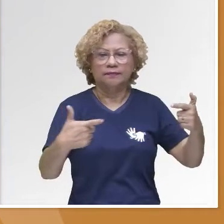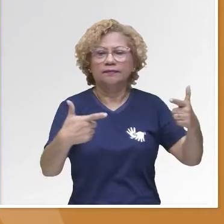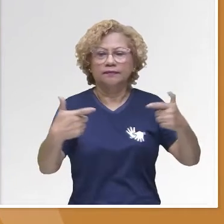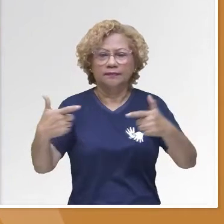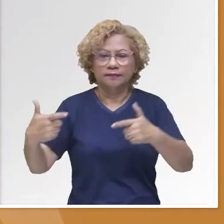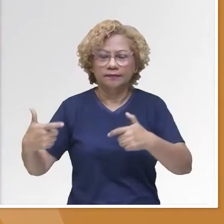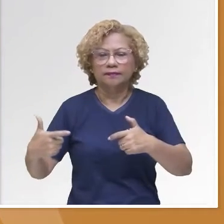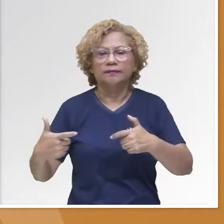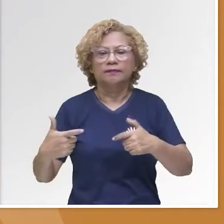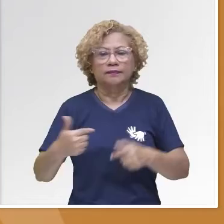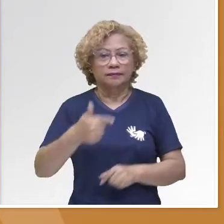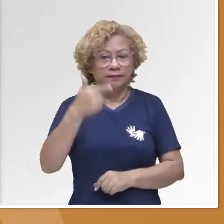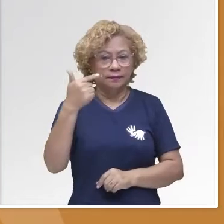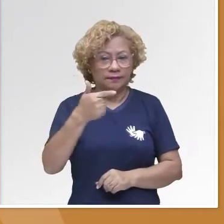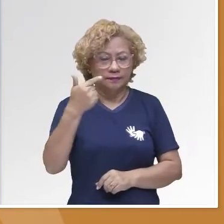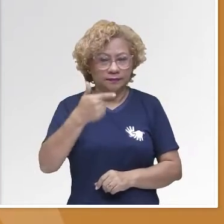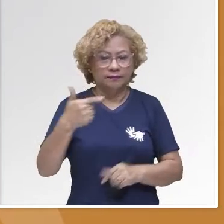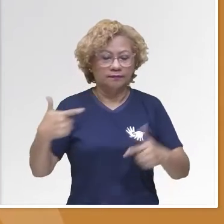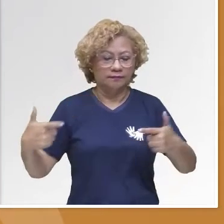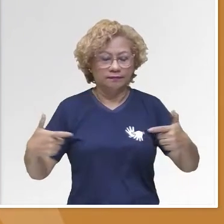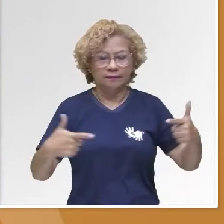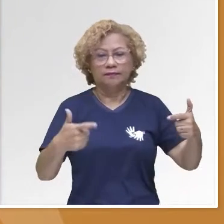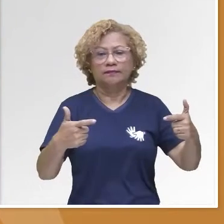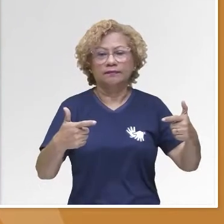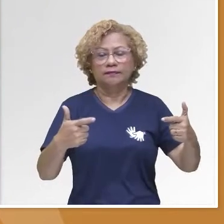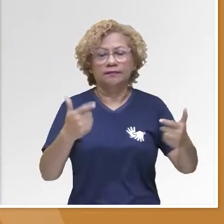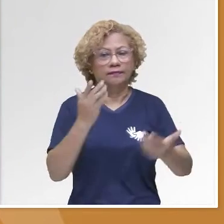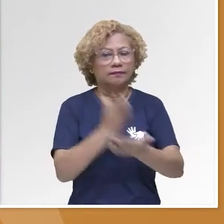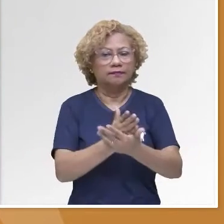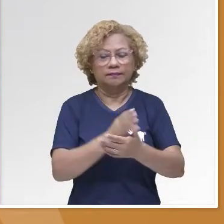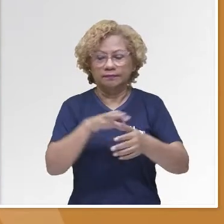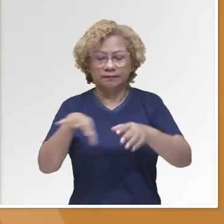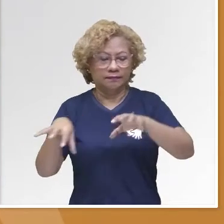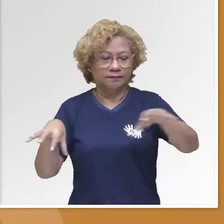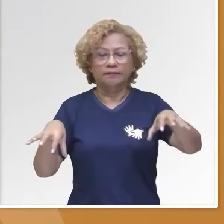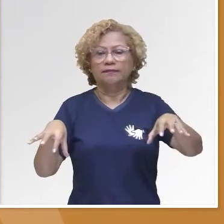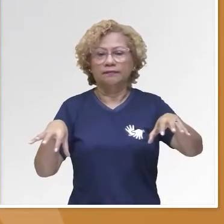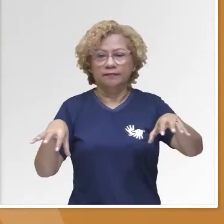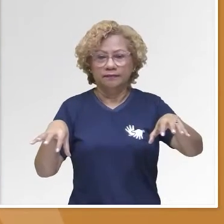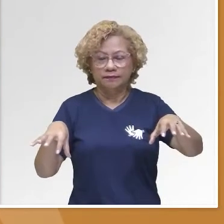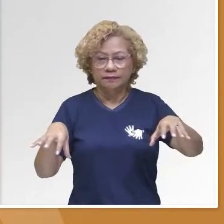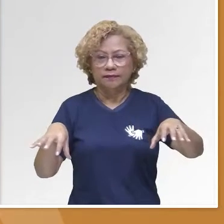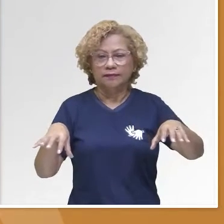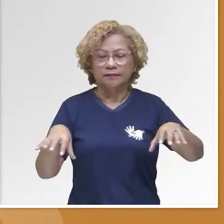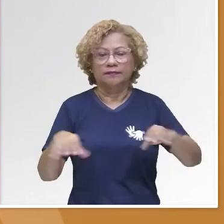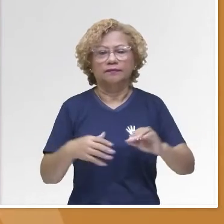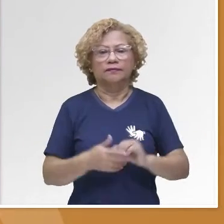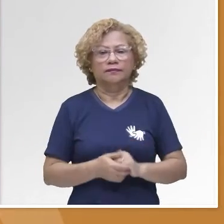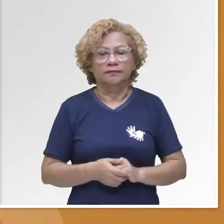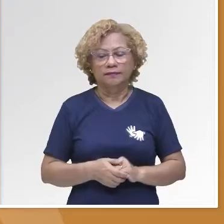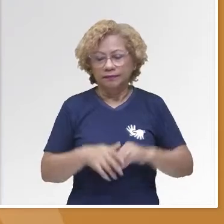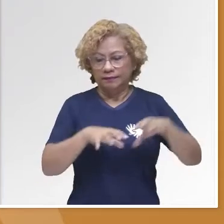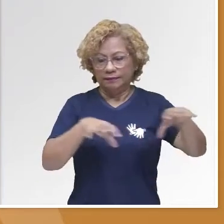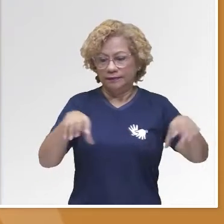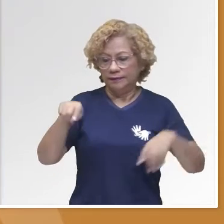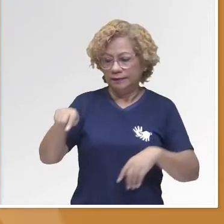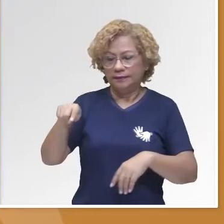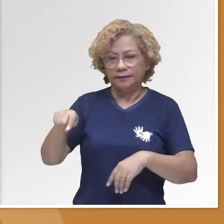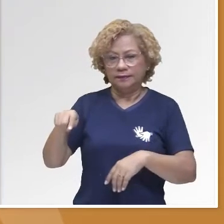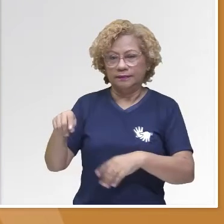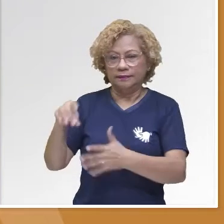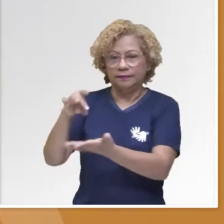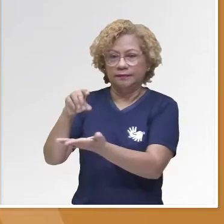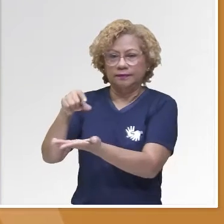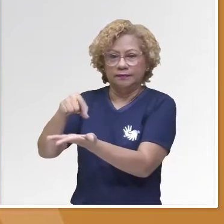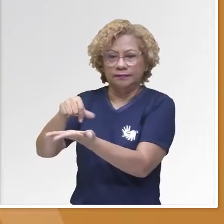nós tivemos o surgimento da Guerra Fria, que foi a divisão do planeta em um mundo capitalista com o